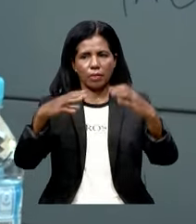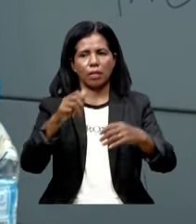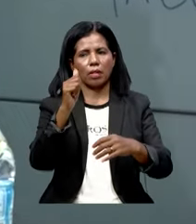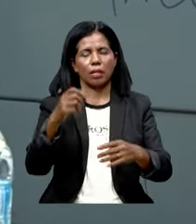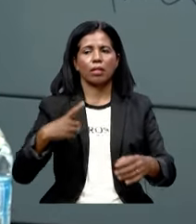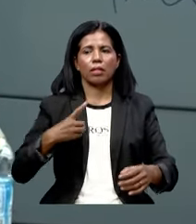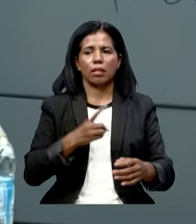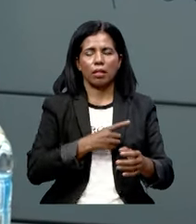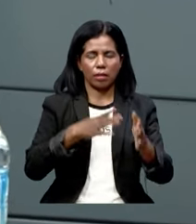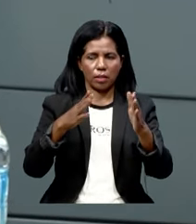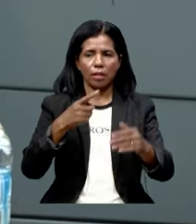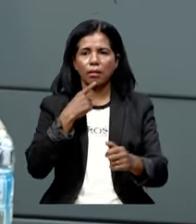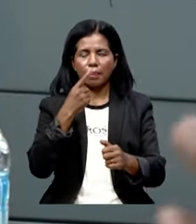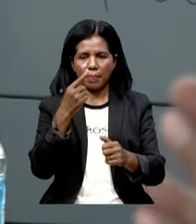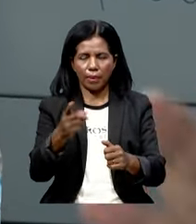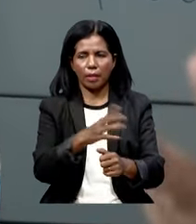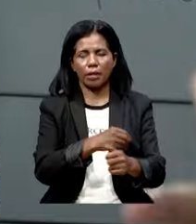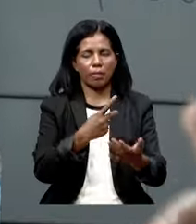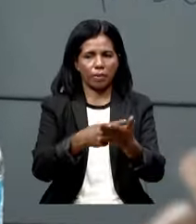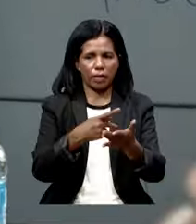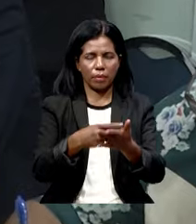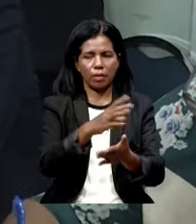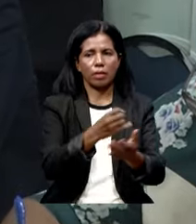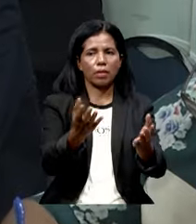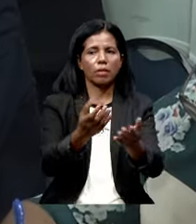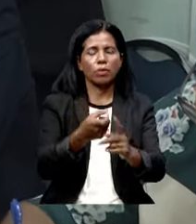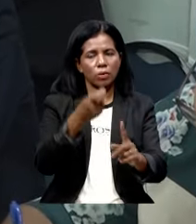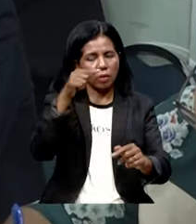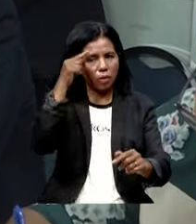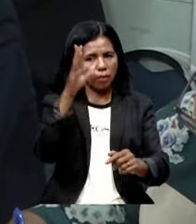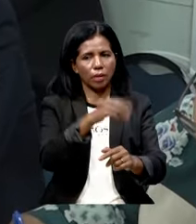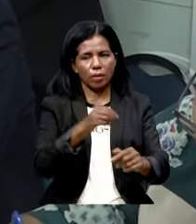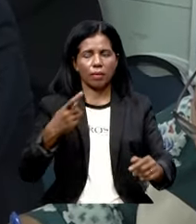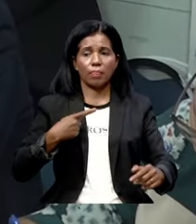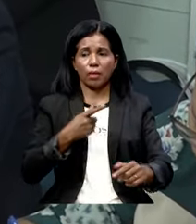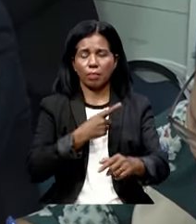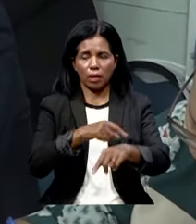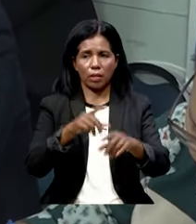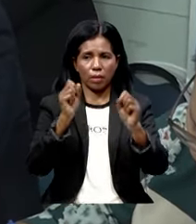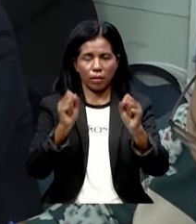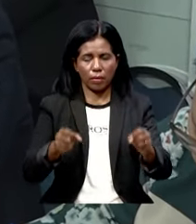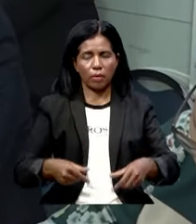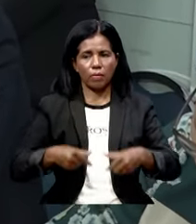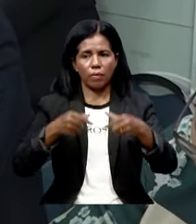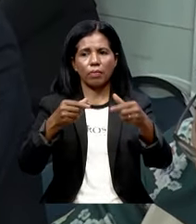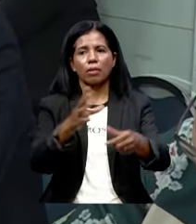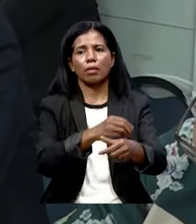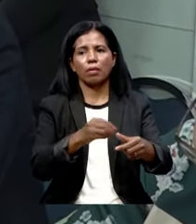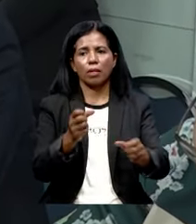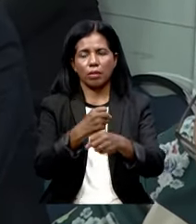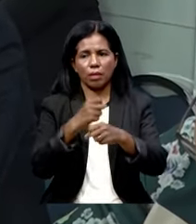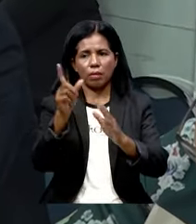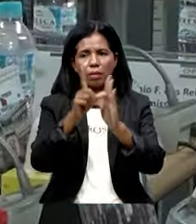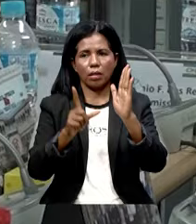deputado Patrocínio Fernandes Chateten, proposta na iniciativa do seu governo ato Parlamento Nacional Bele for autorização ho de halo lei